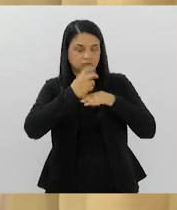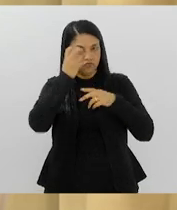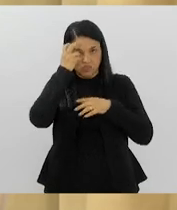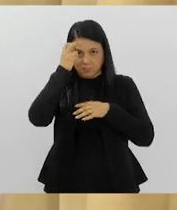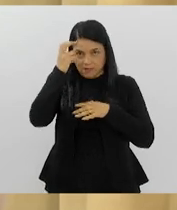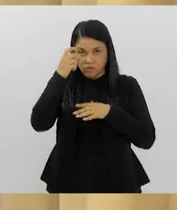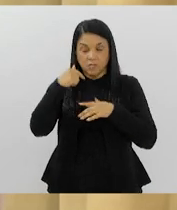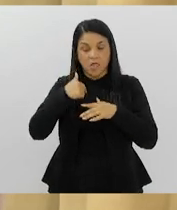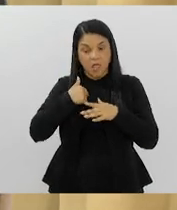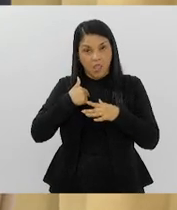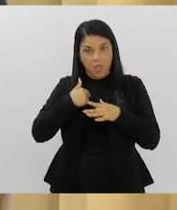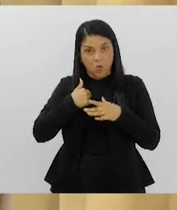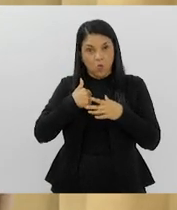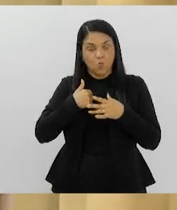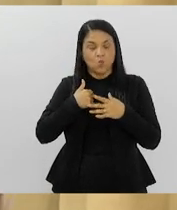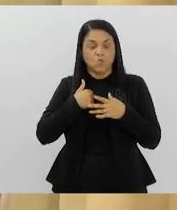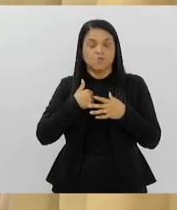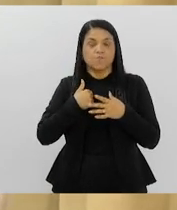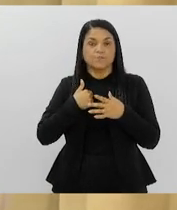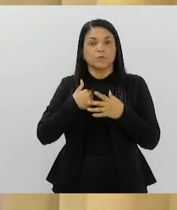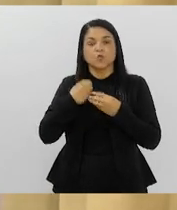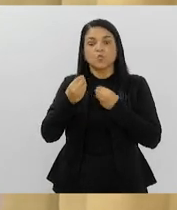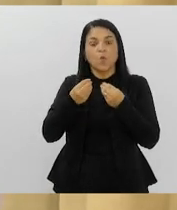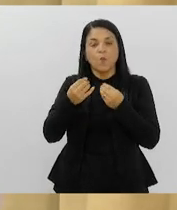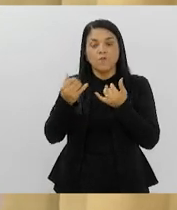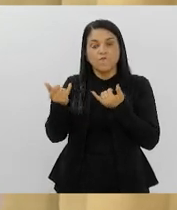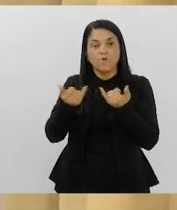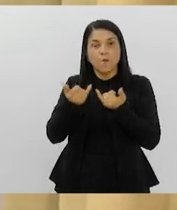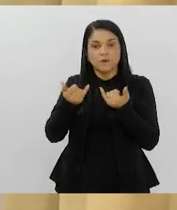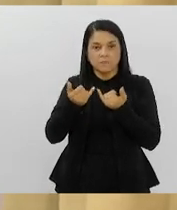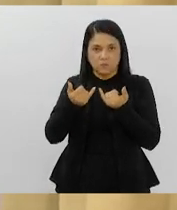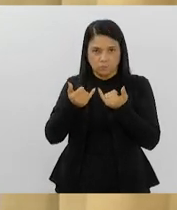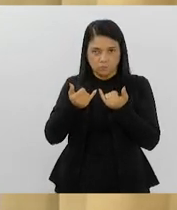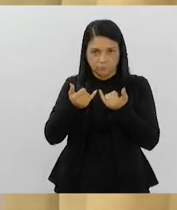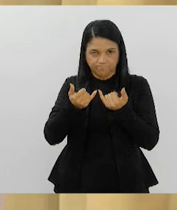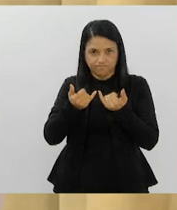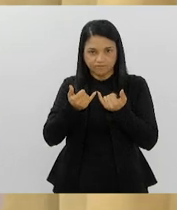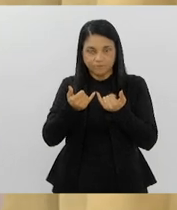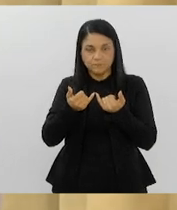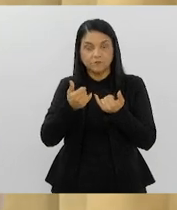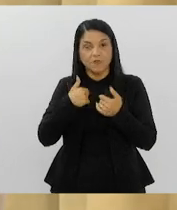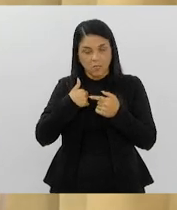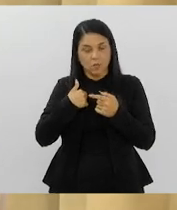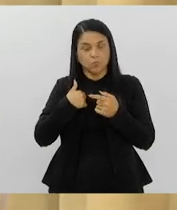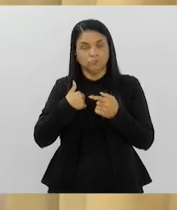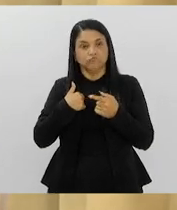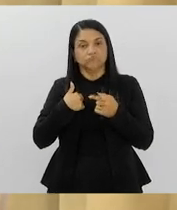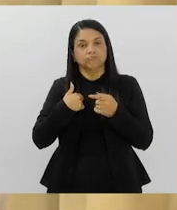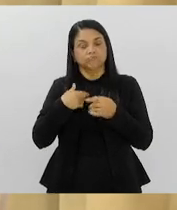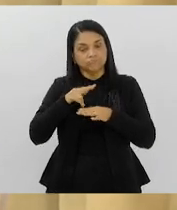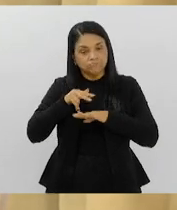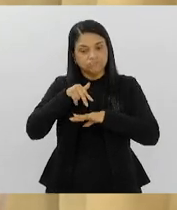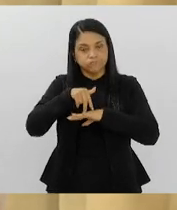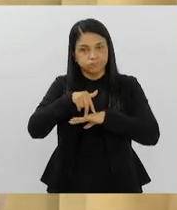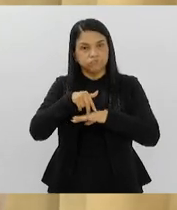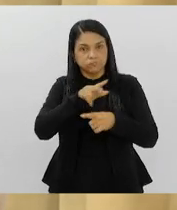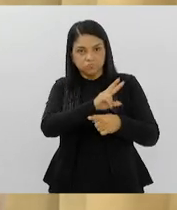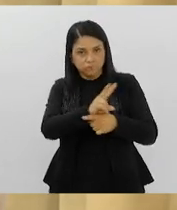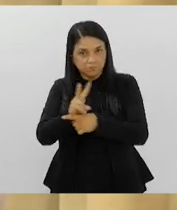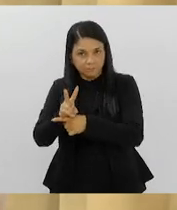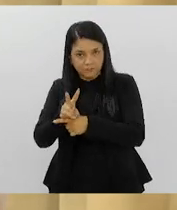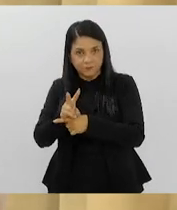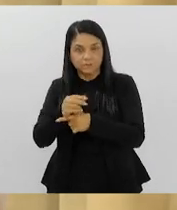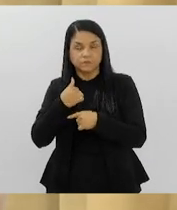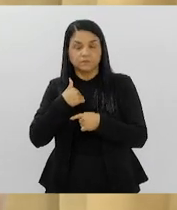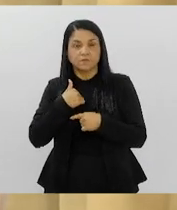falar da ponta, de como essa informação chega na ponta. Porque eu estou na ponta e estava há muito tempo. Então,